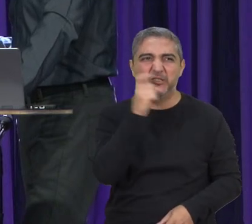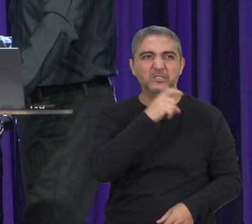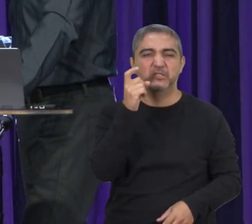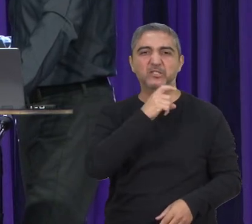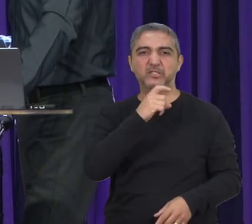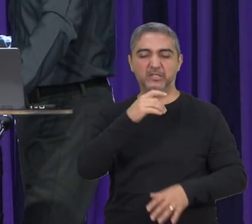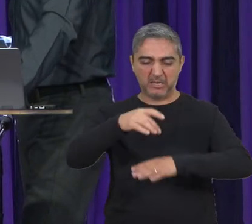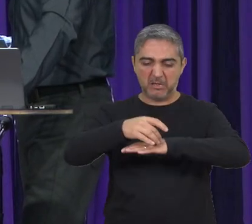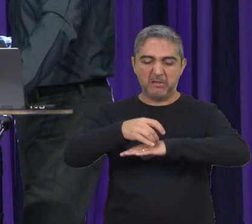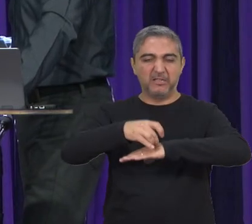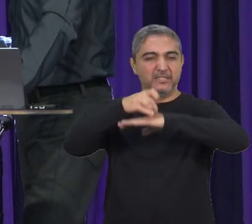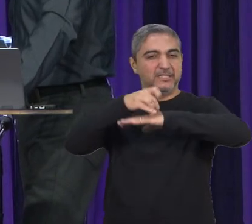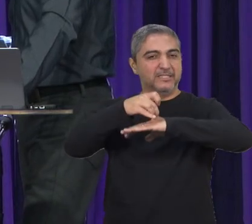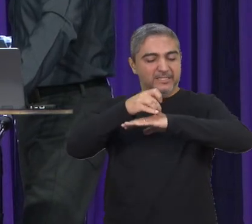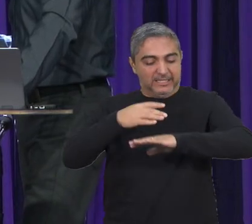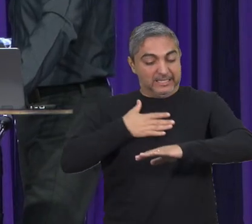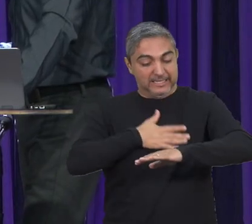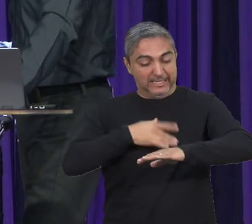paixões carnais,